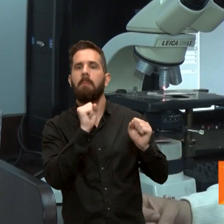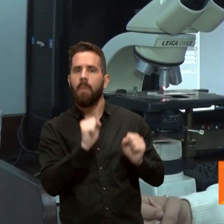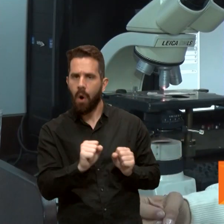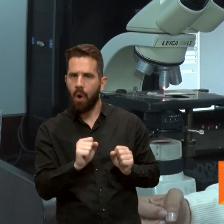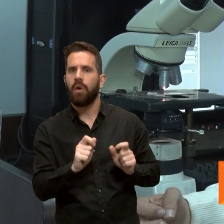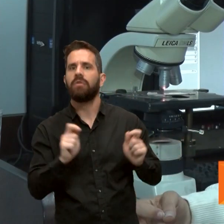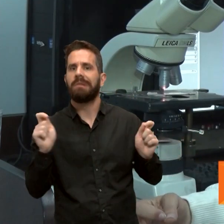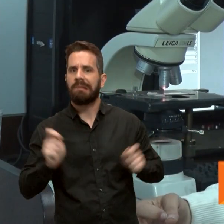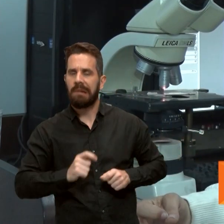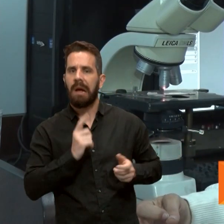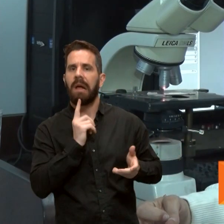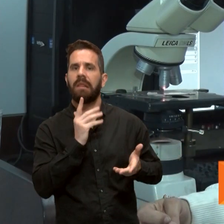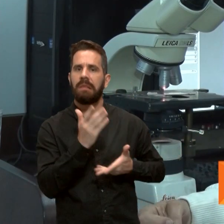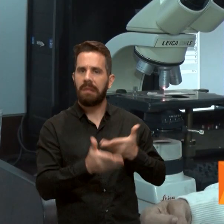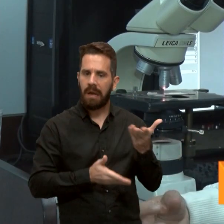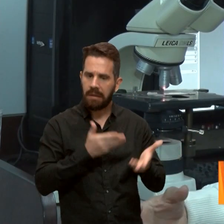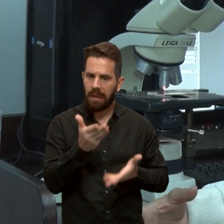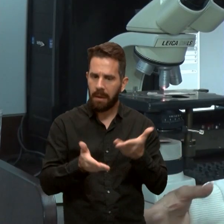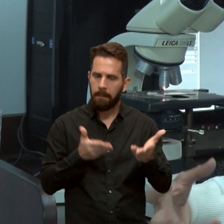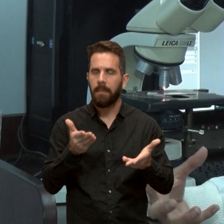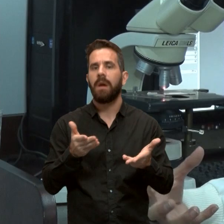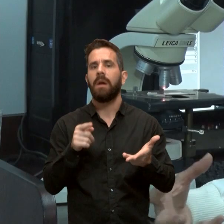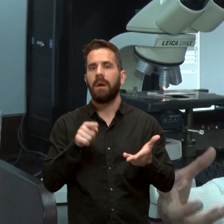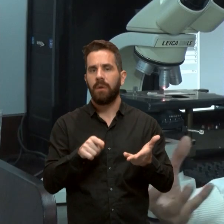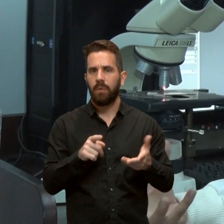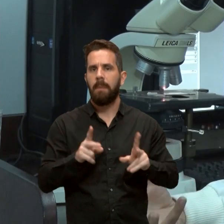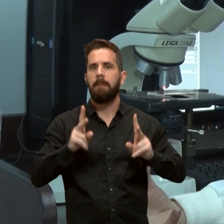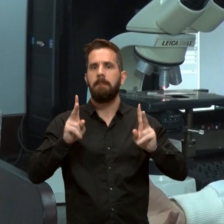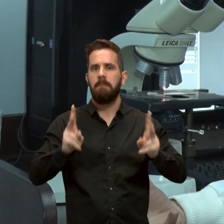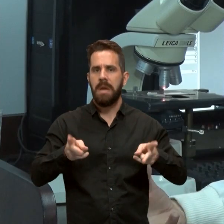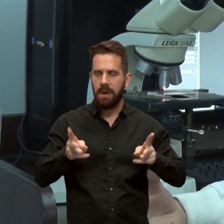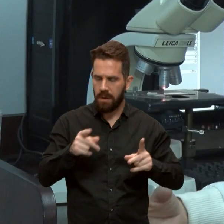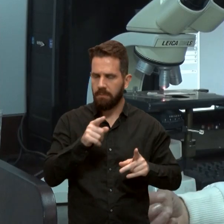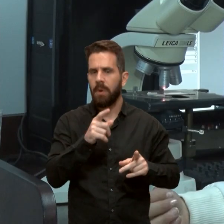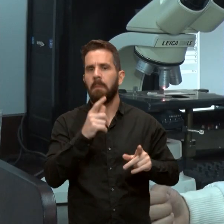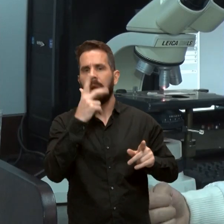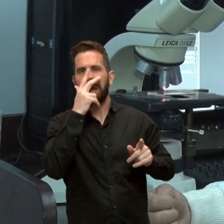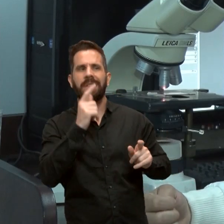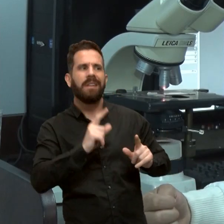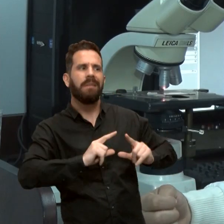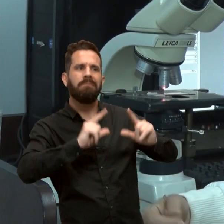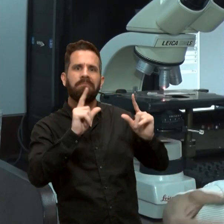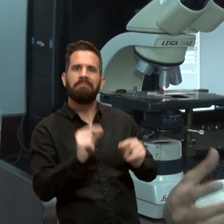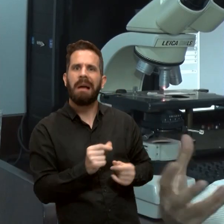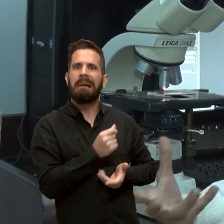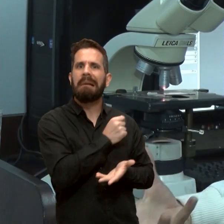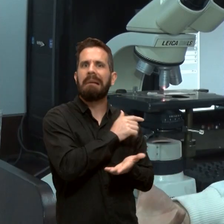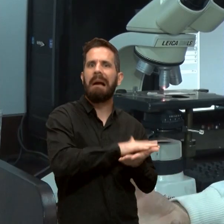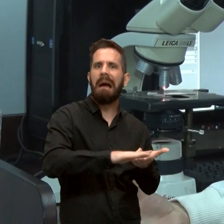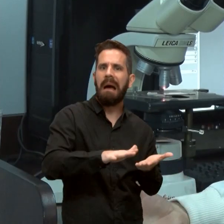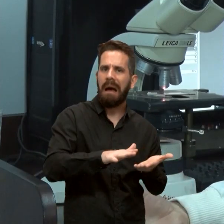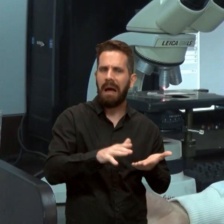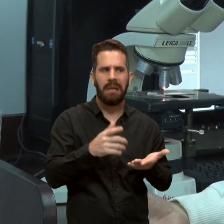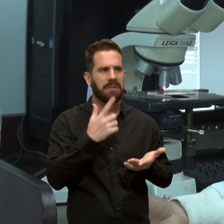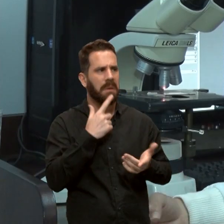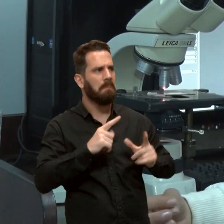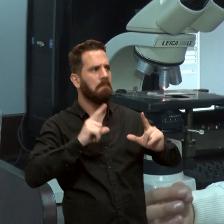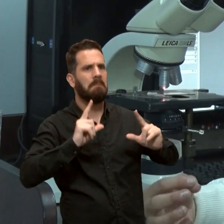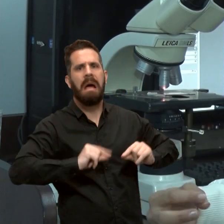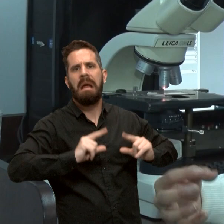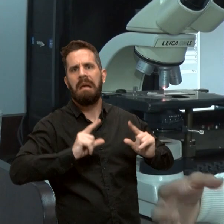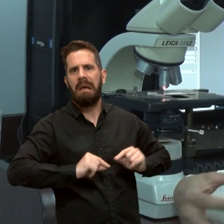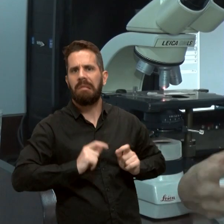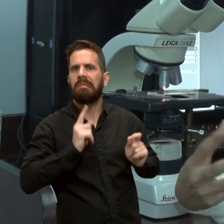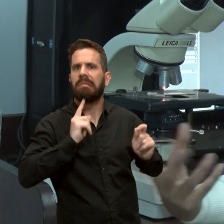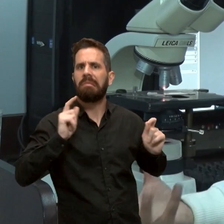tratamento que utiliza poucos recursos, que é mais barato, né, e